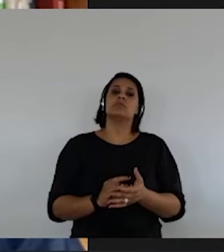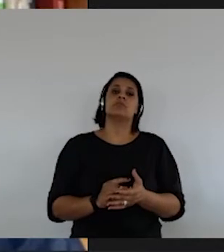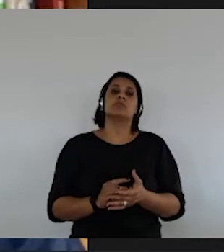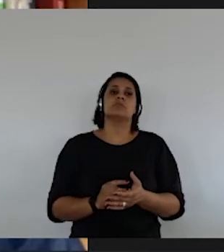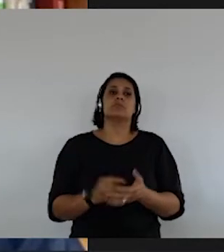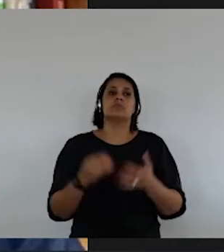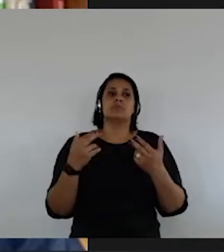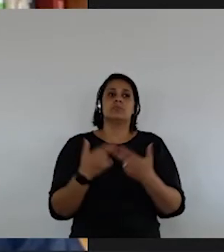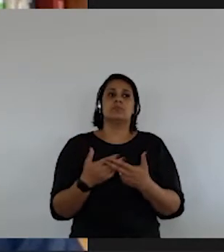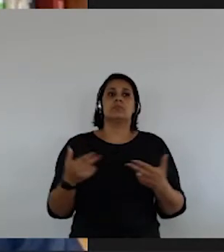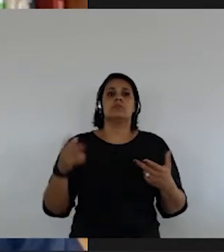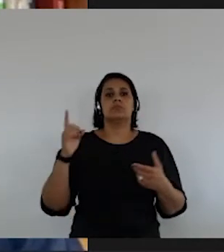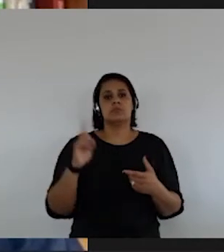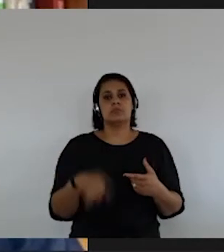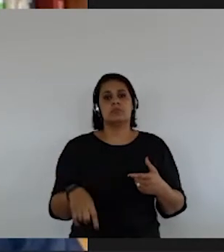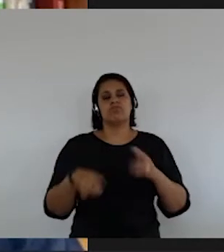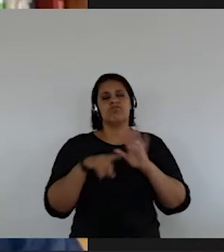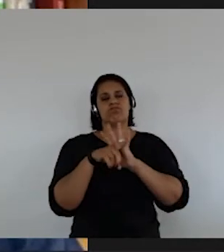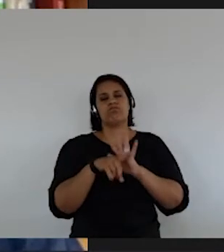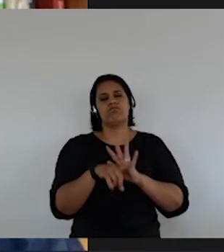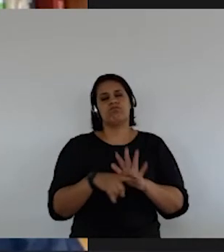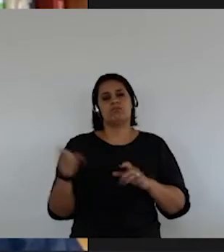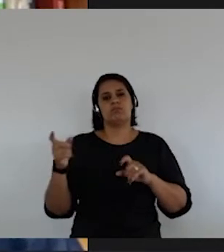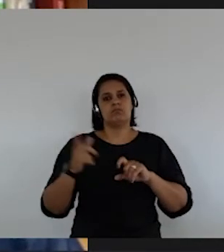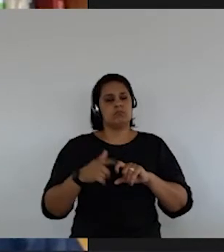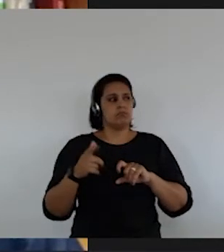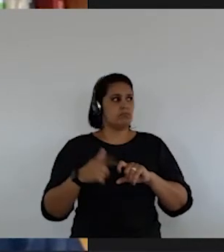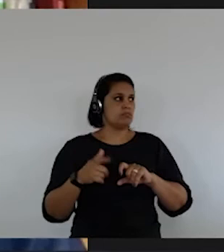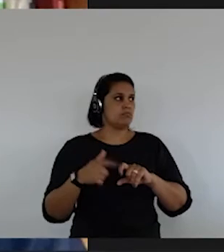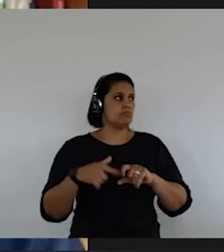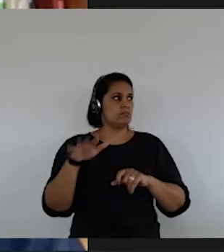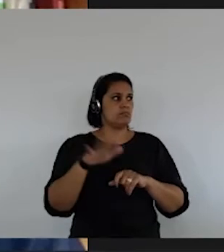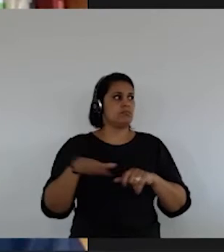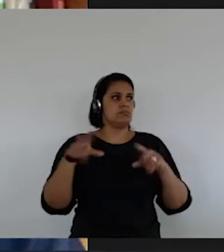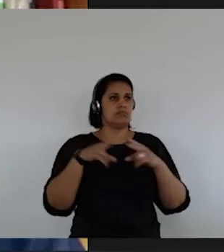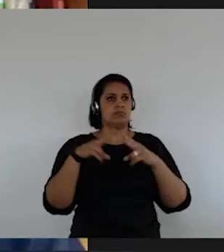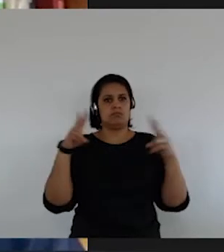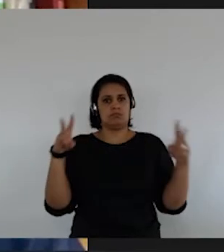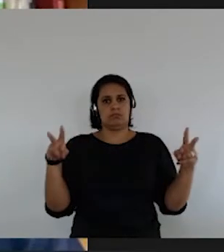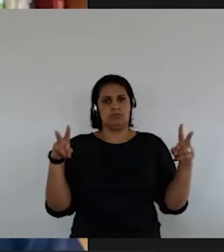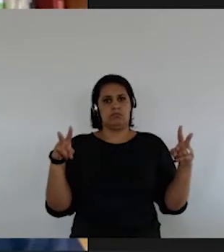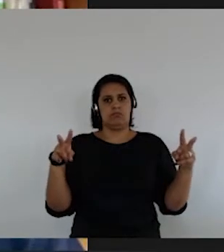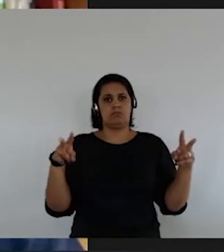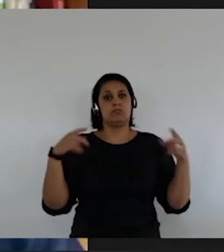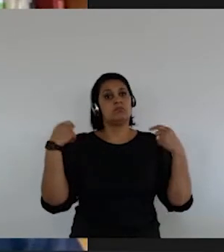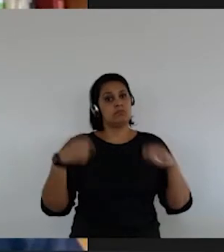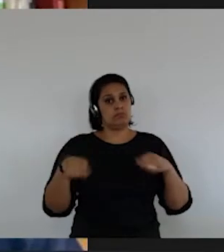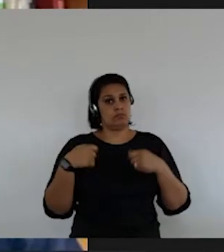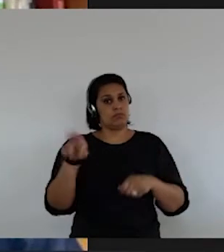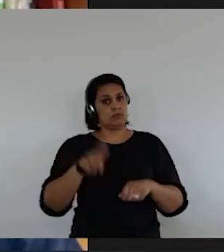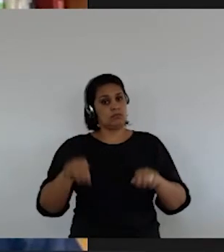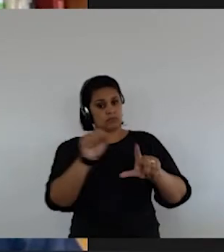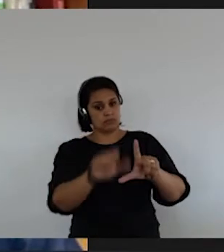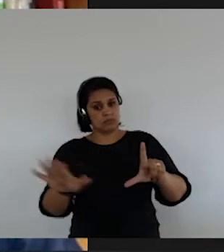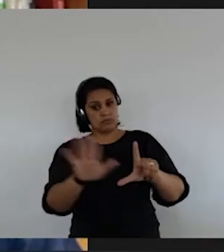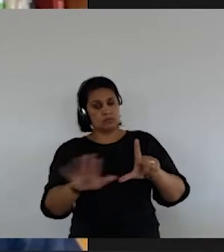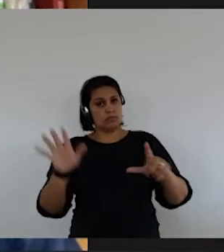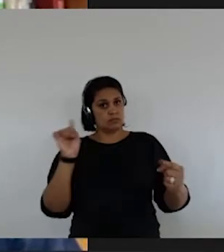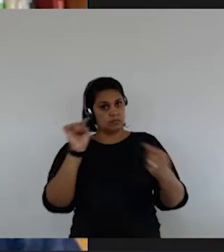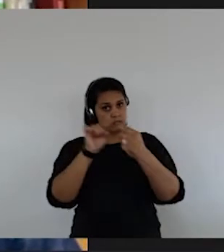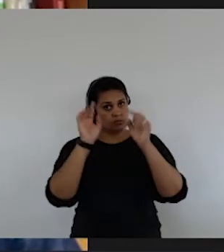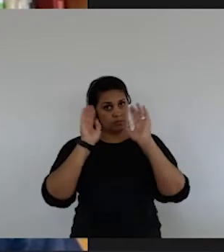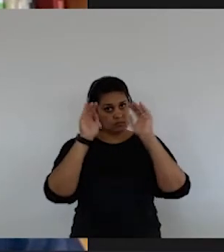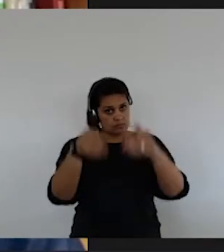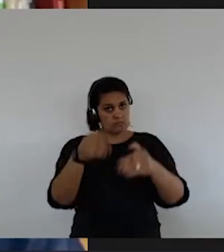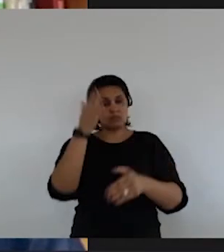aqui perícias médicas por meio virtual. Essas devem ser feitas em plataforma específica que se analisará mais